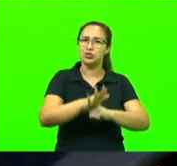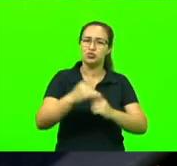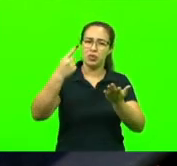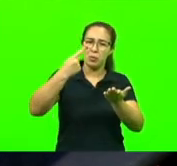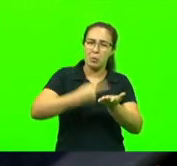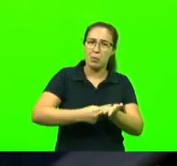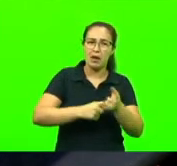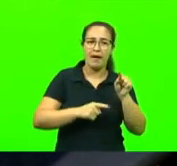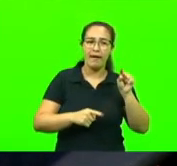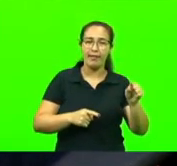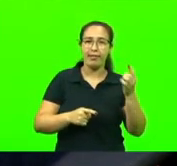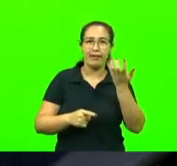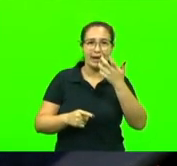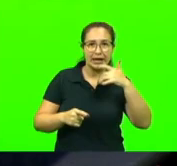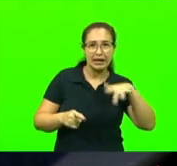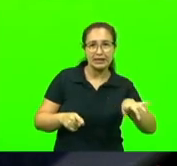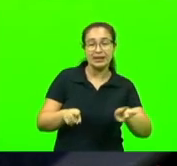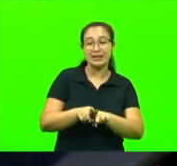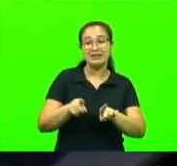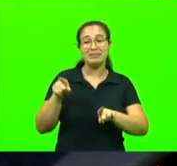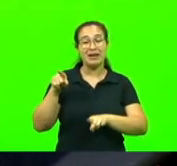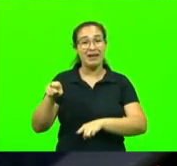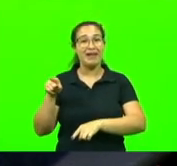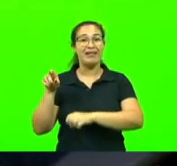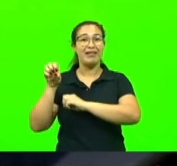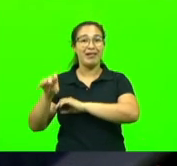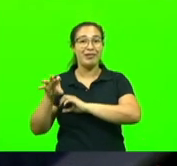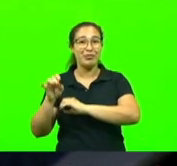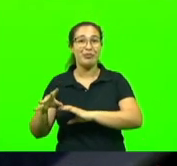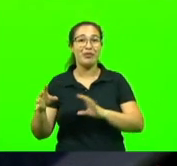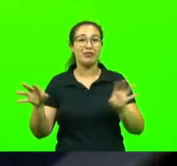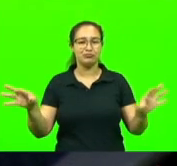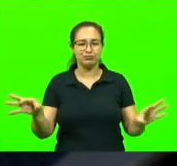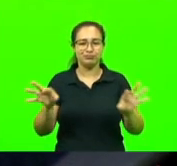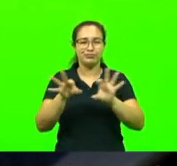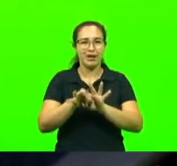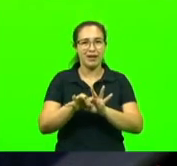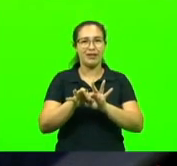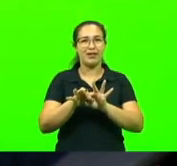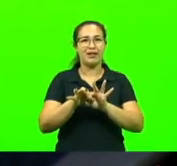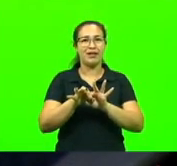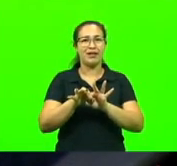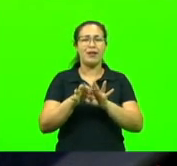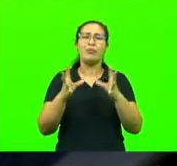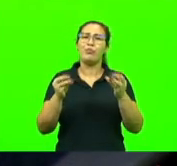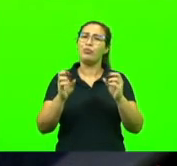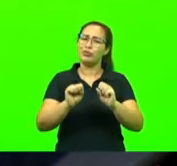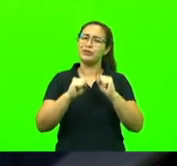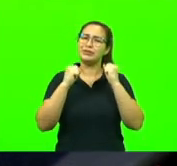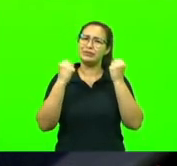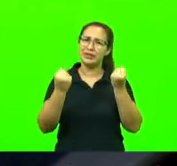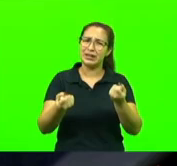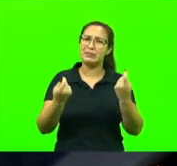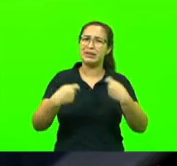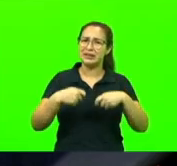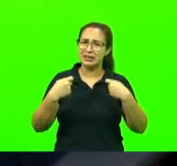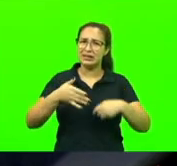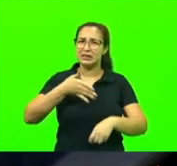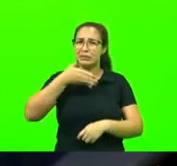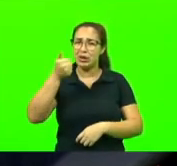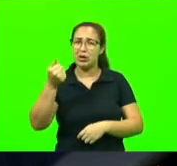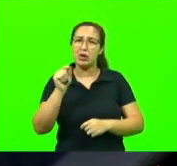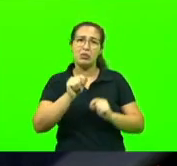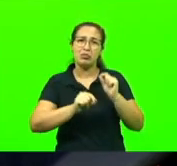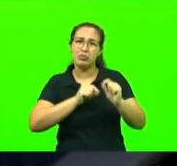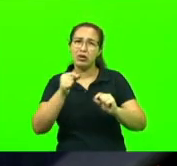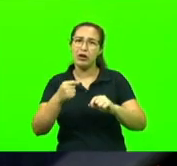da criança com a educação, do jovem com a educação, num momento em que a gente tem tanto a enfrentar no que concerne a